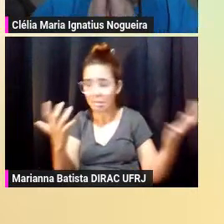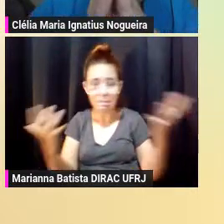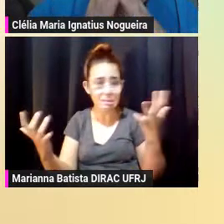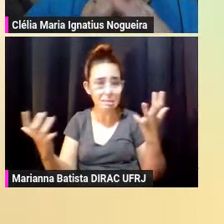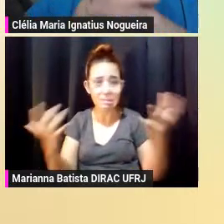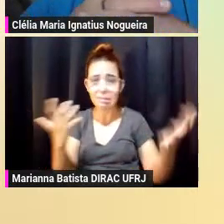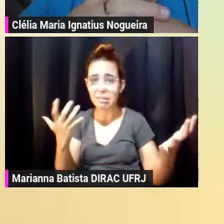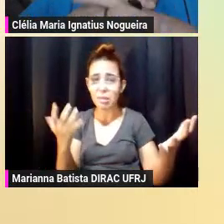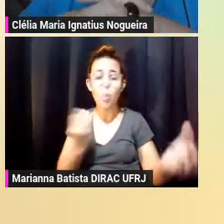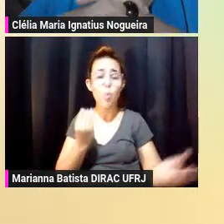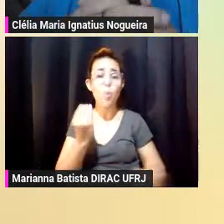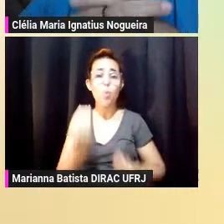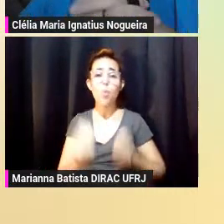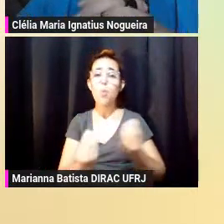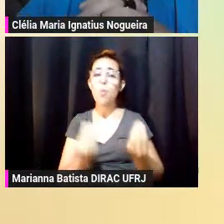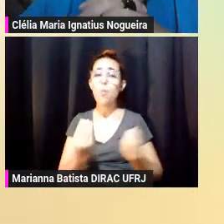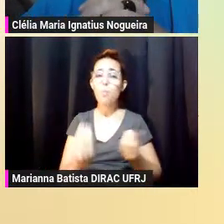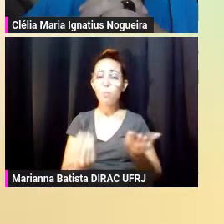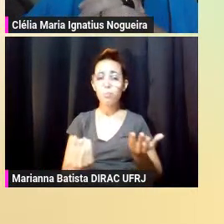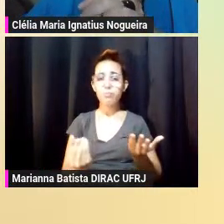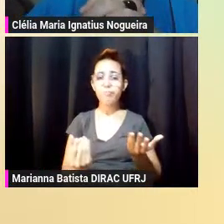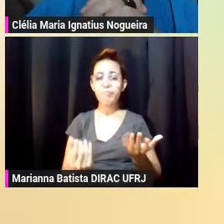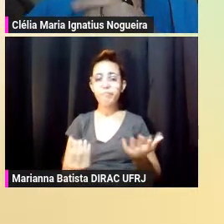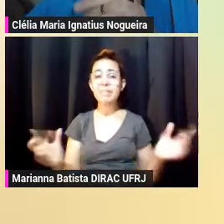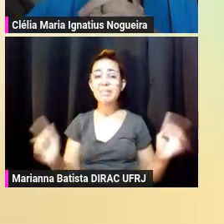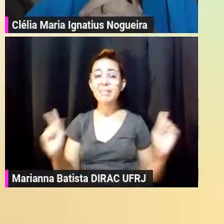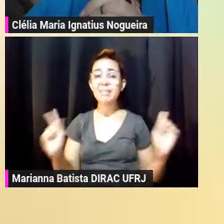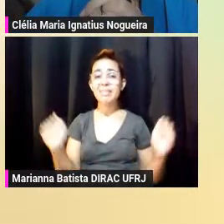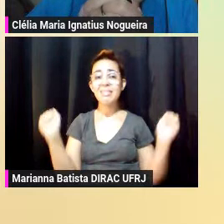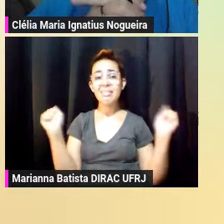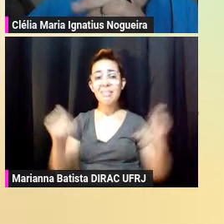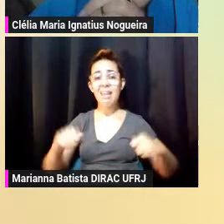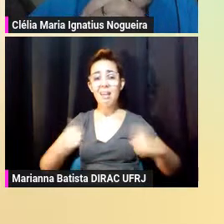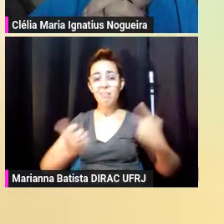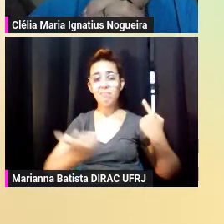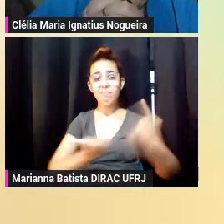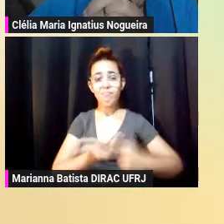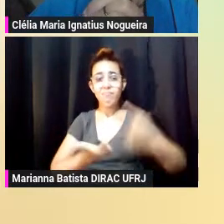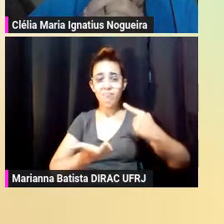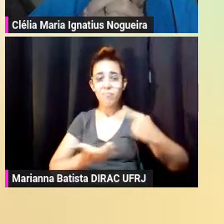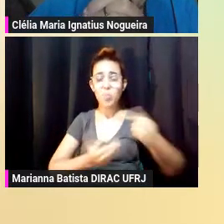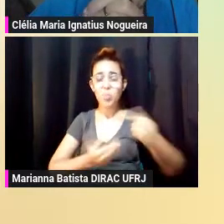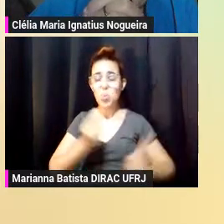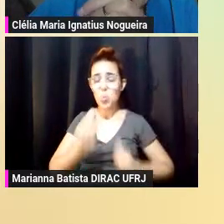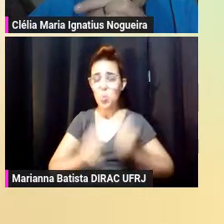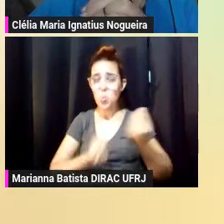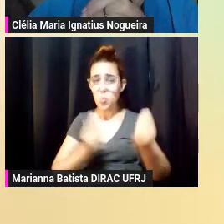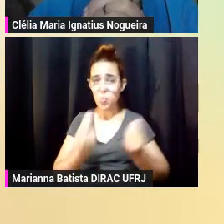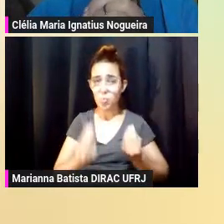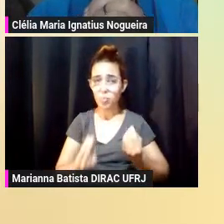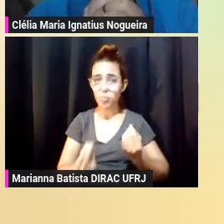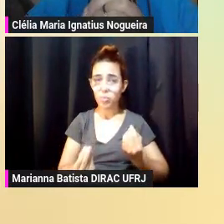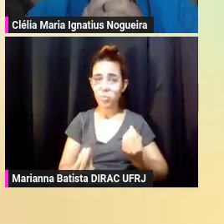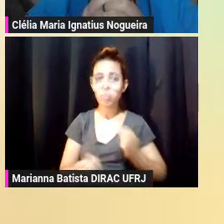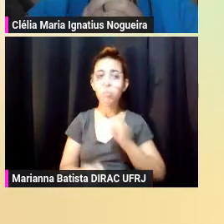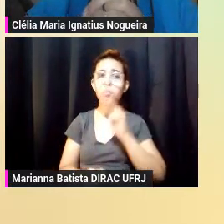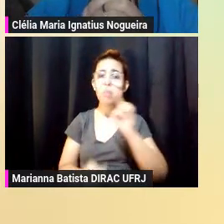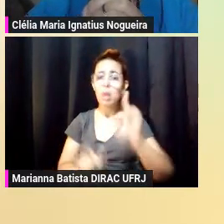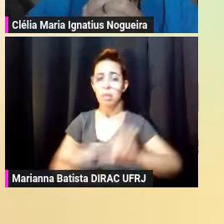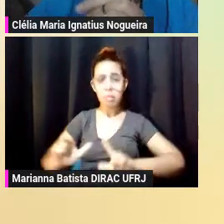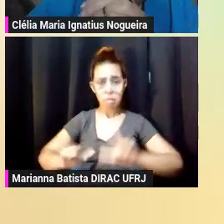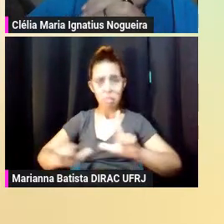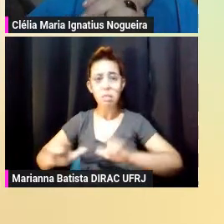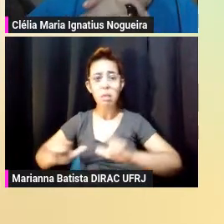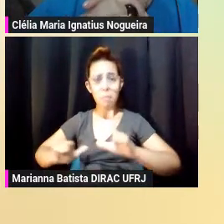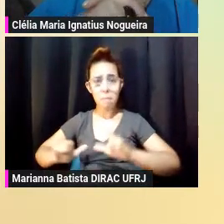que se conciliava as coisas, né? Eu tinha um trabalho,